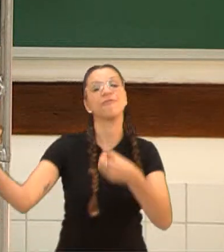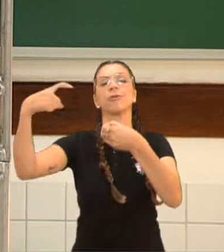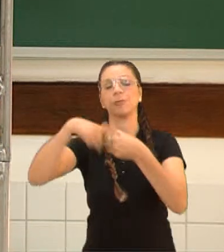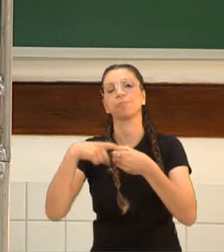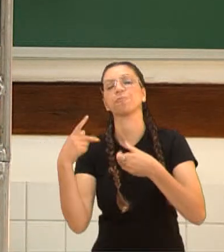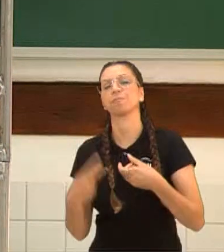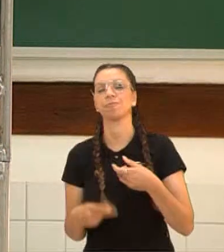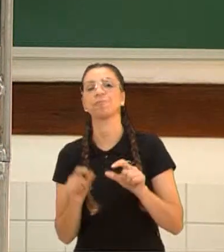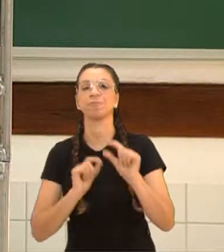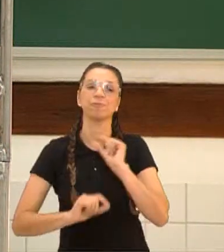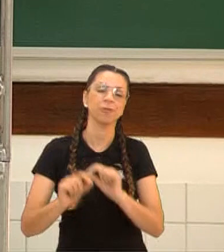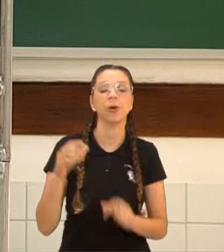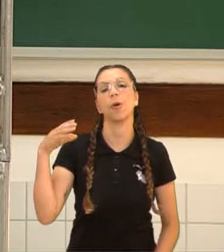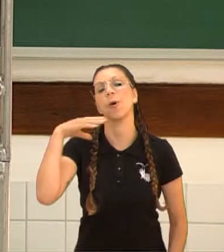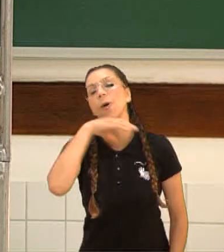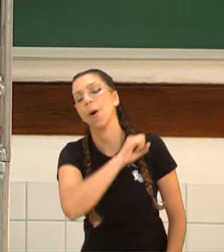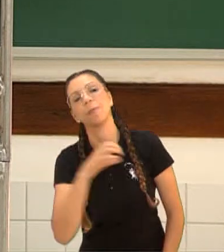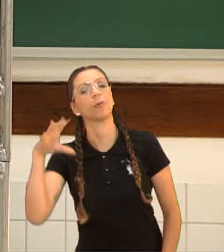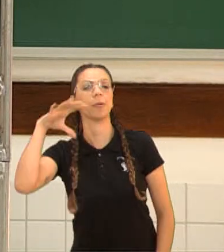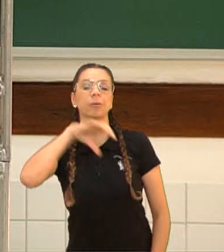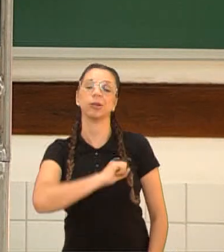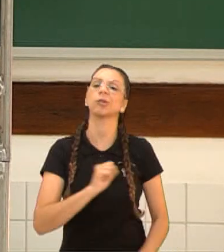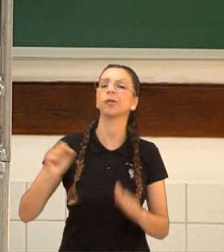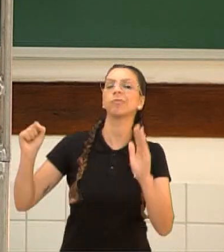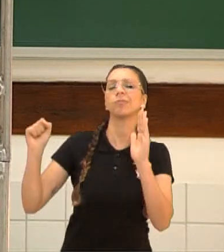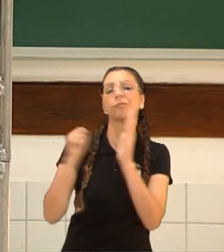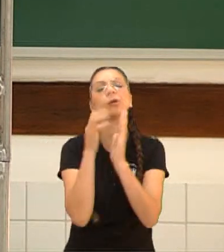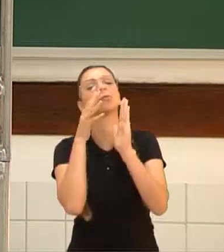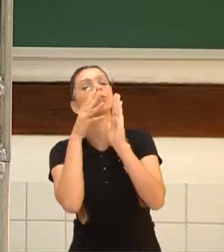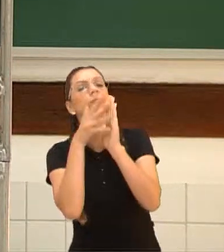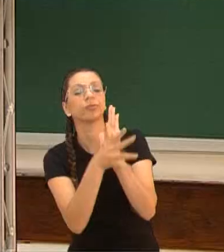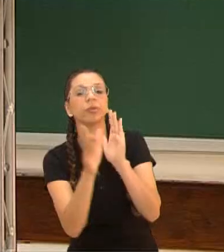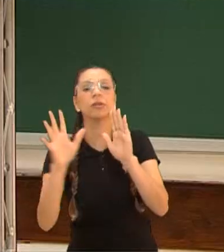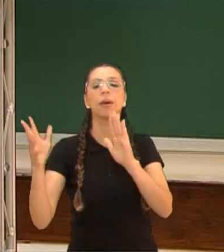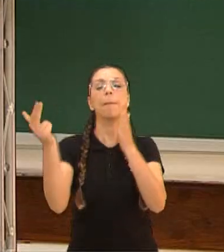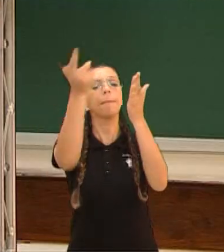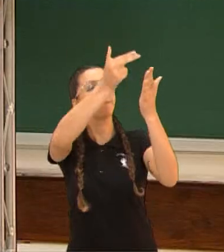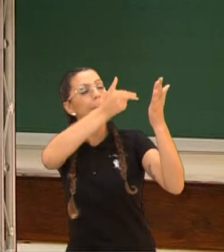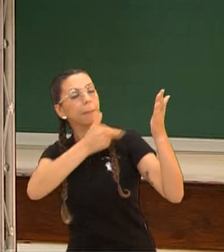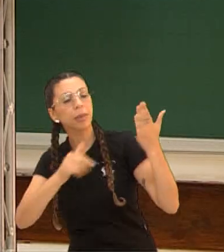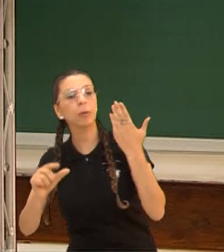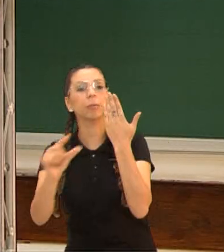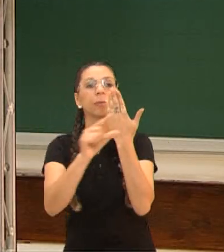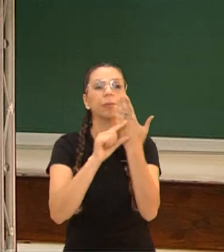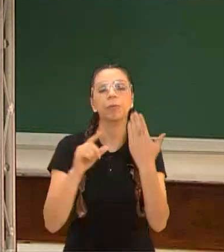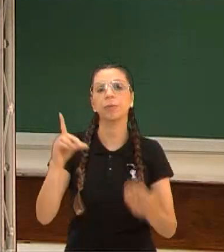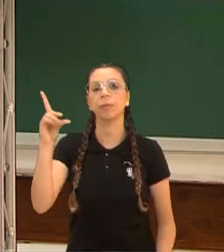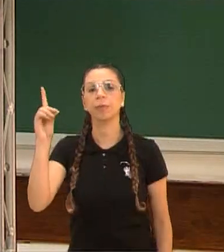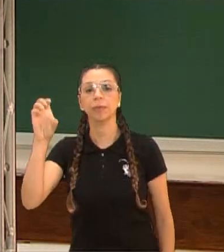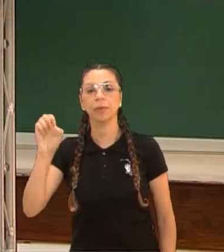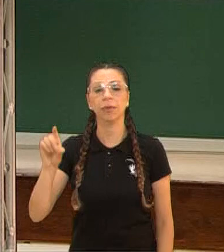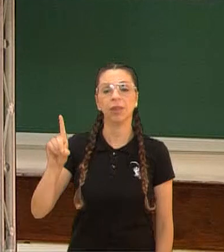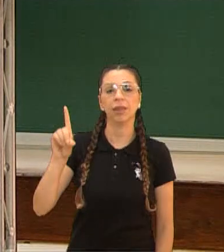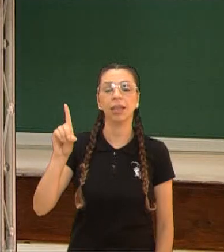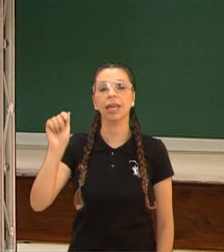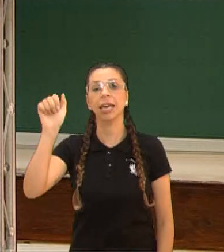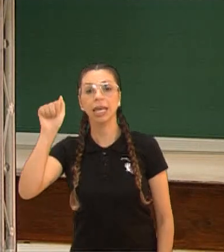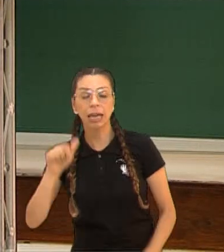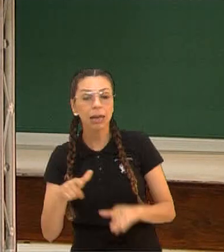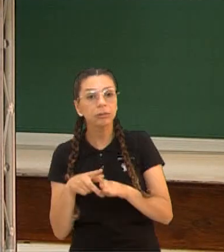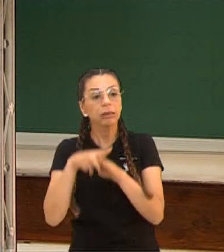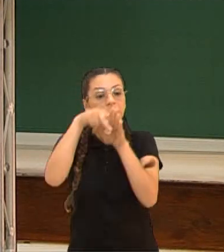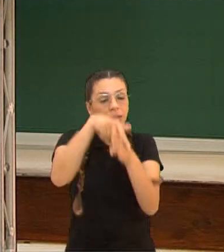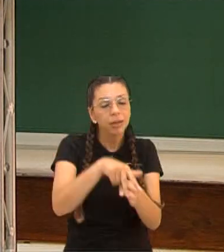Voltamos aqui, pessoal, lógico, né, apaixonado pelo impressionismo em suas pinturas, o artista Degas retratou corrida de cavalo, tudo, mas